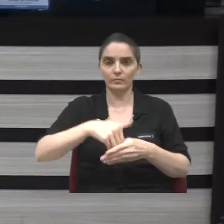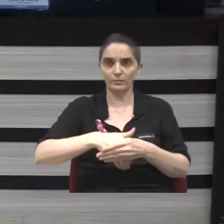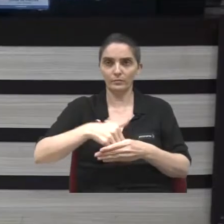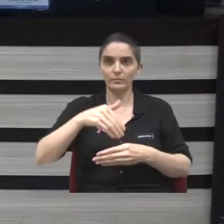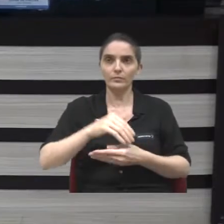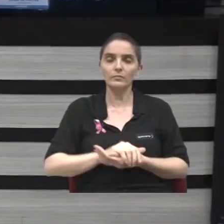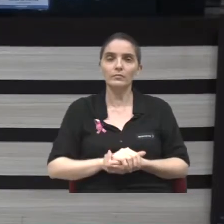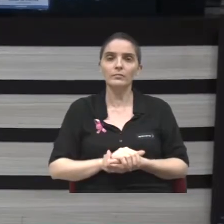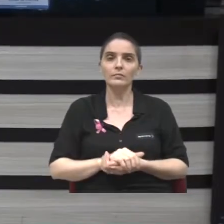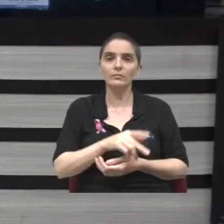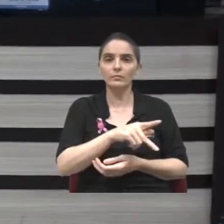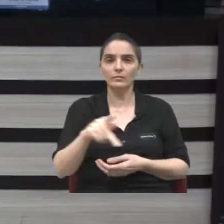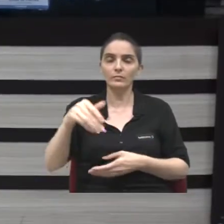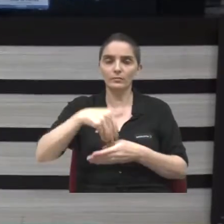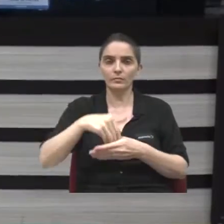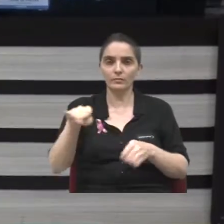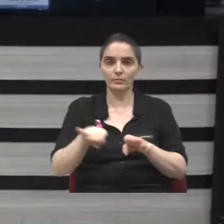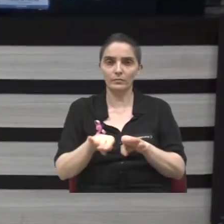vota também.